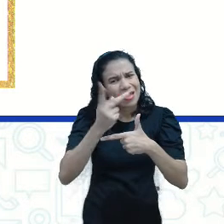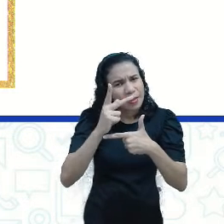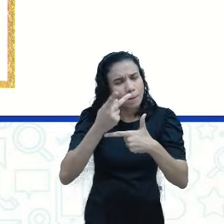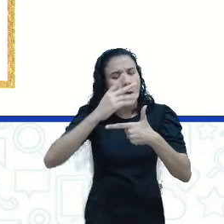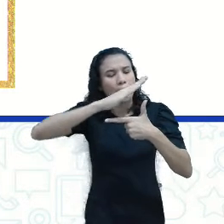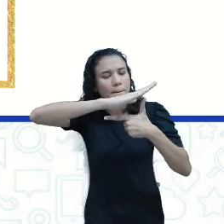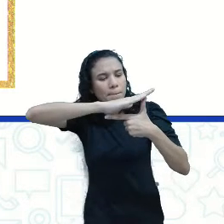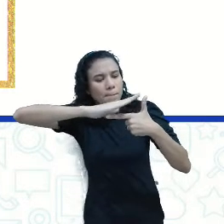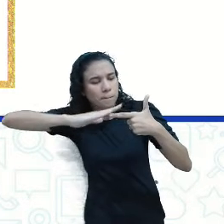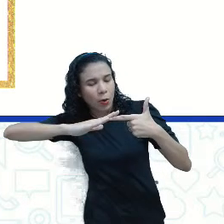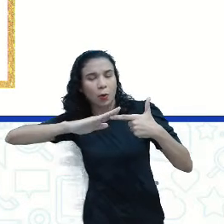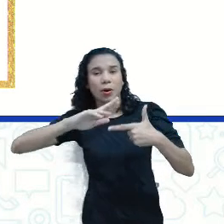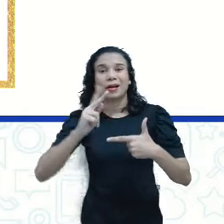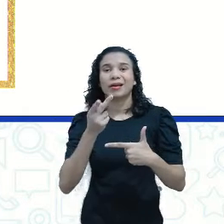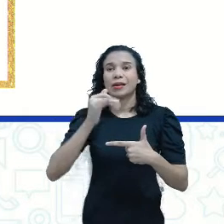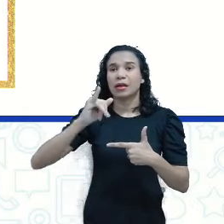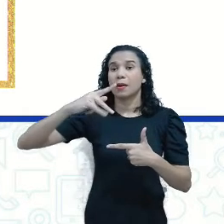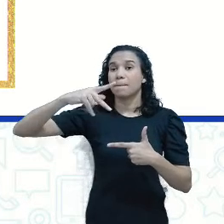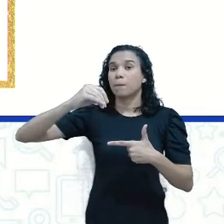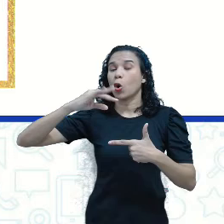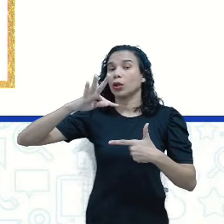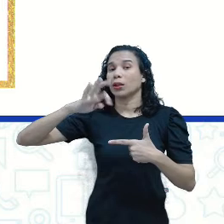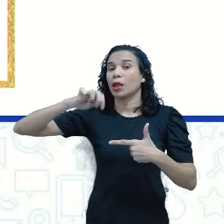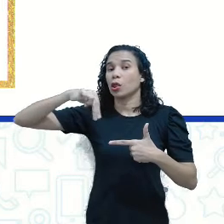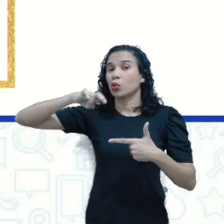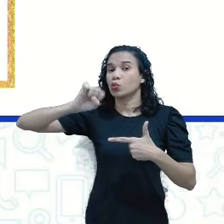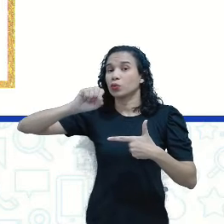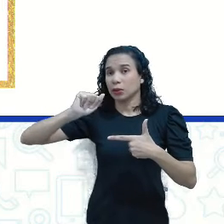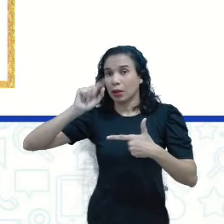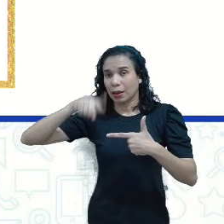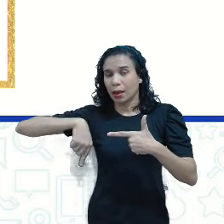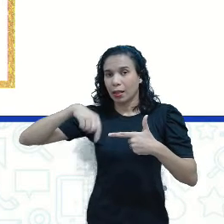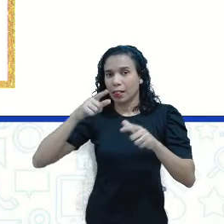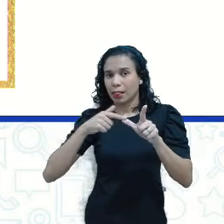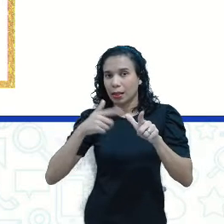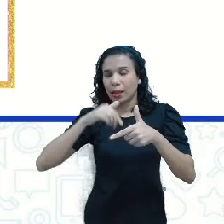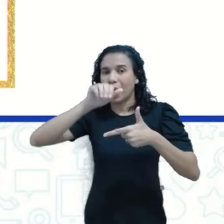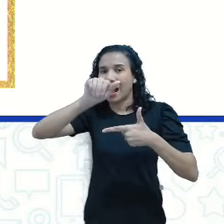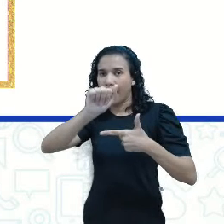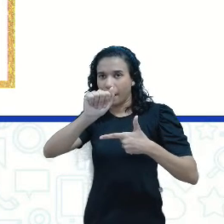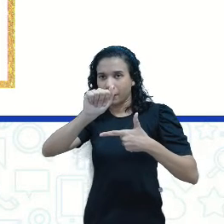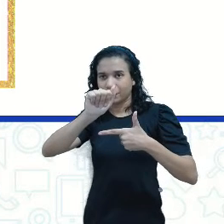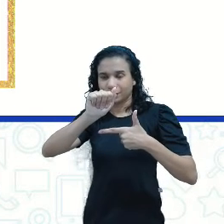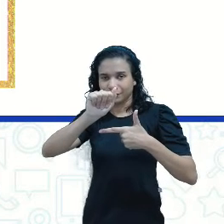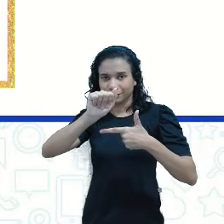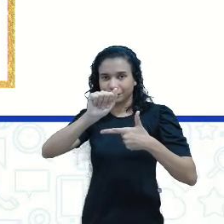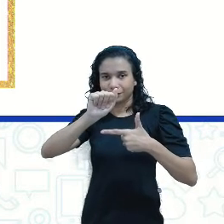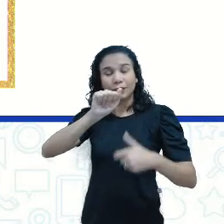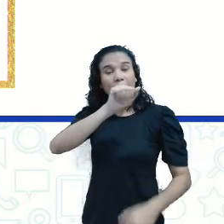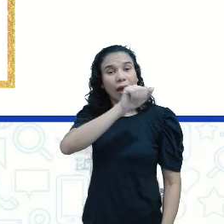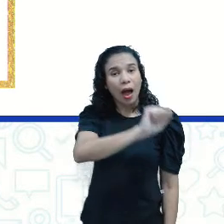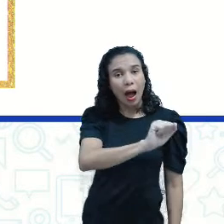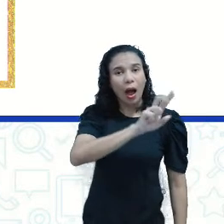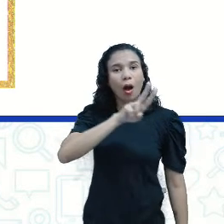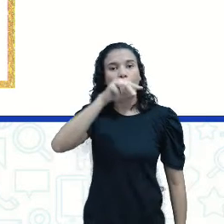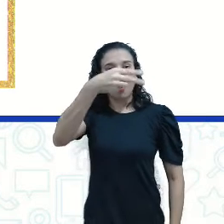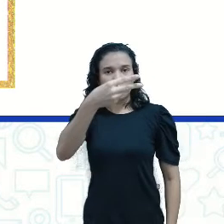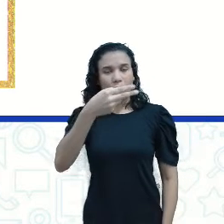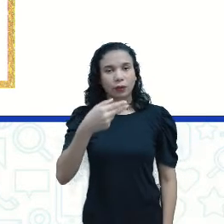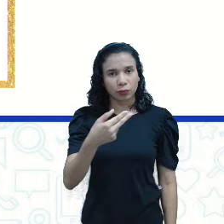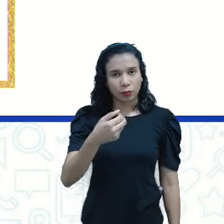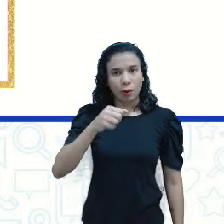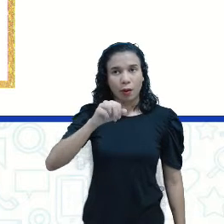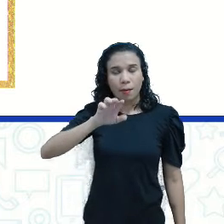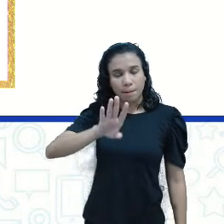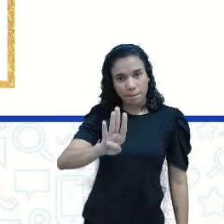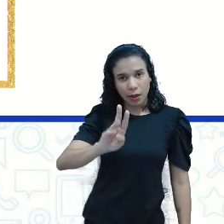aquele lado que é oposto a 90 graus, que nesse caso é a letra A. A letra A ao quadrado é igual à letra B